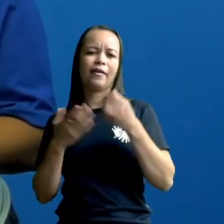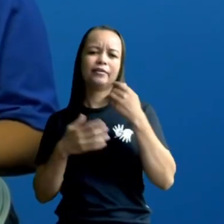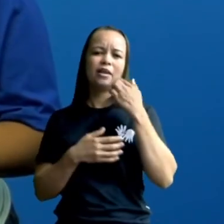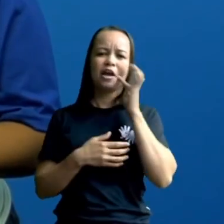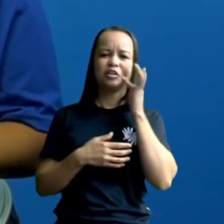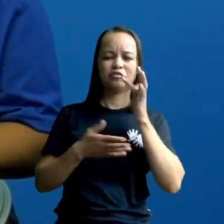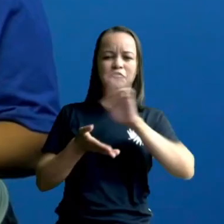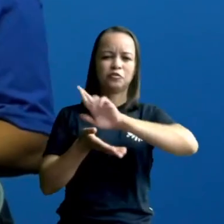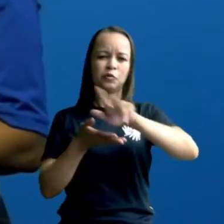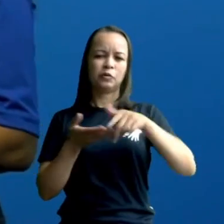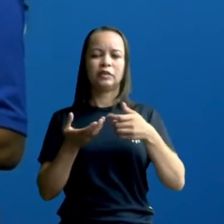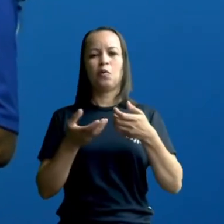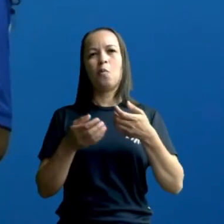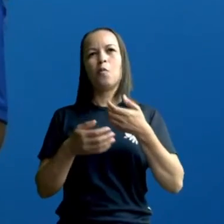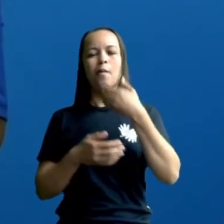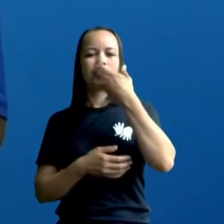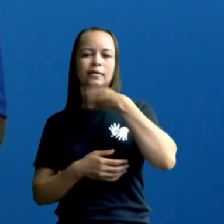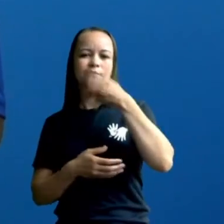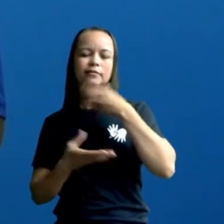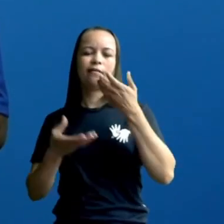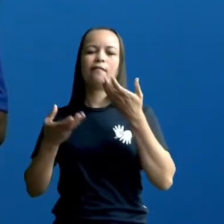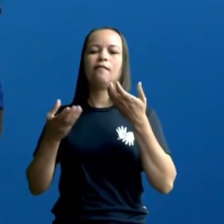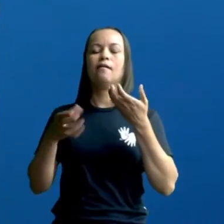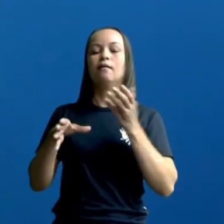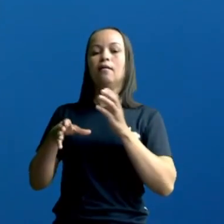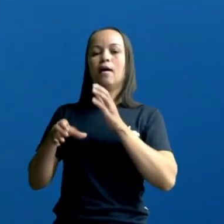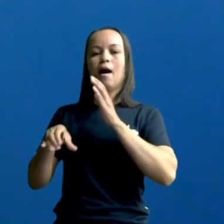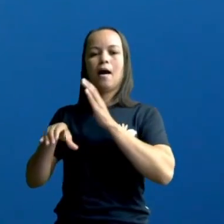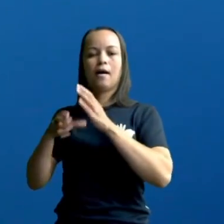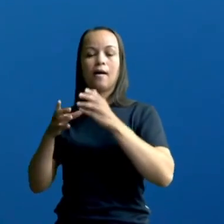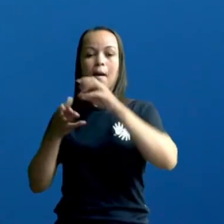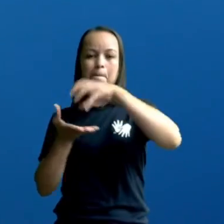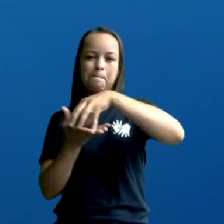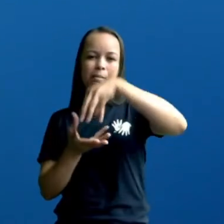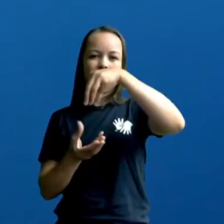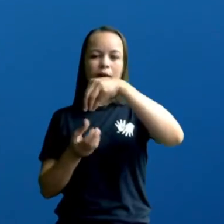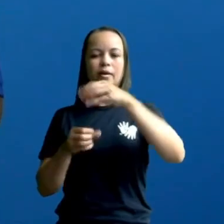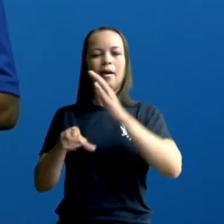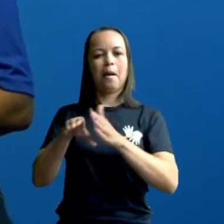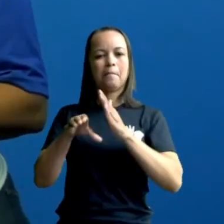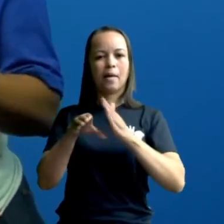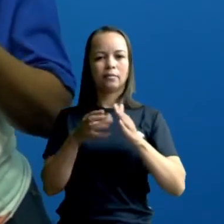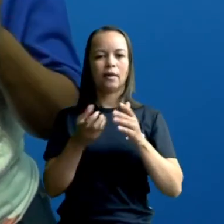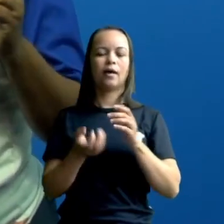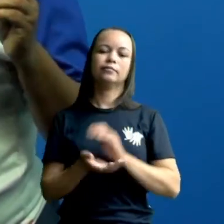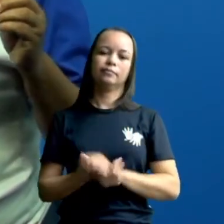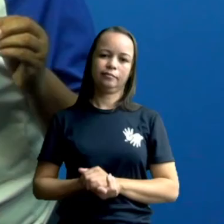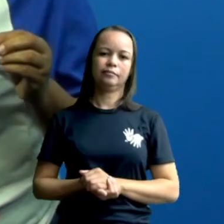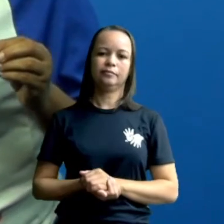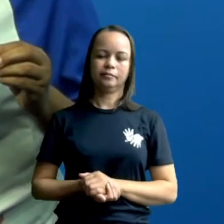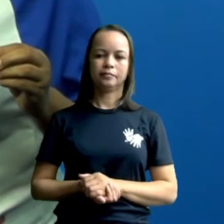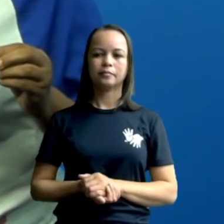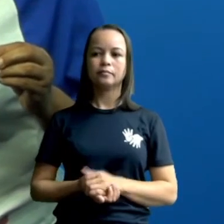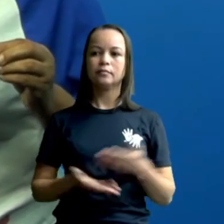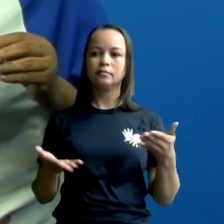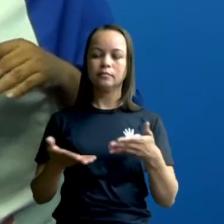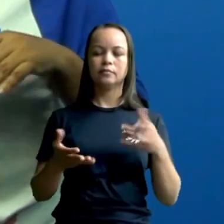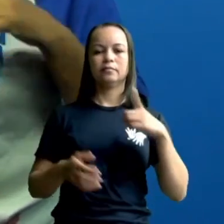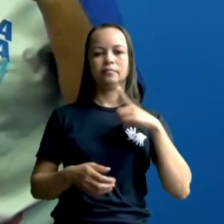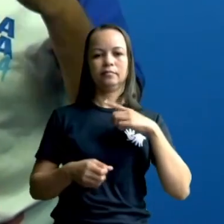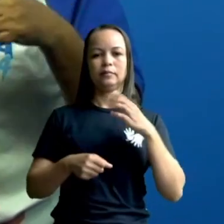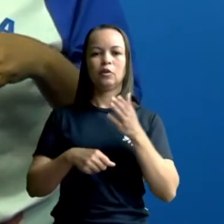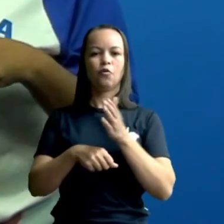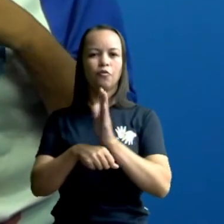maçã, a pera, tá certo? A batata inglesa. Vamos lá. A gente agora vai ver mais um vídeo, tá